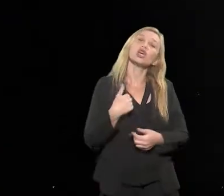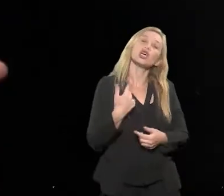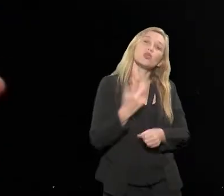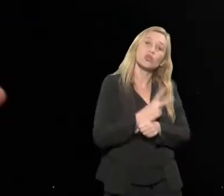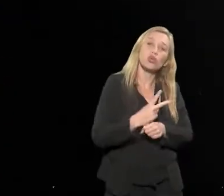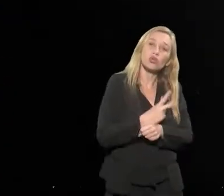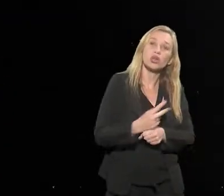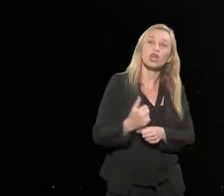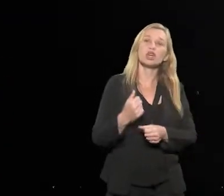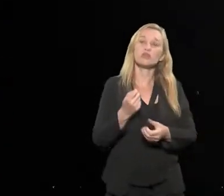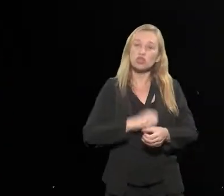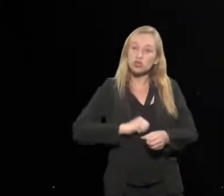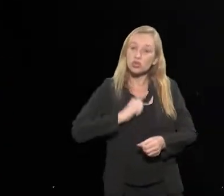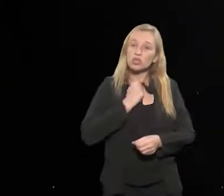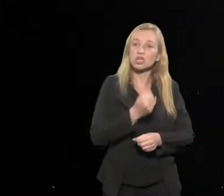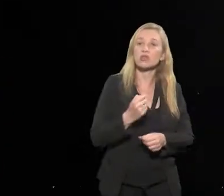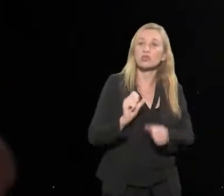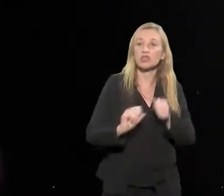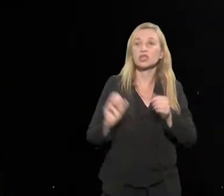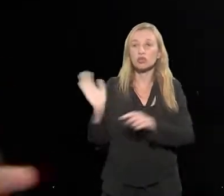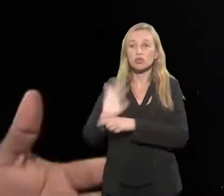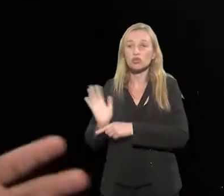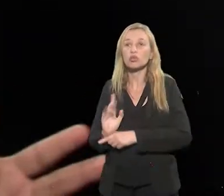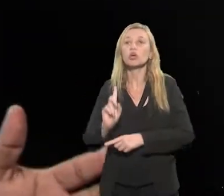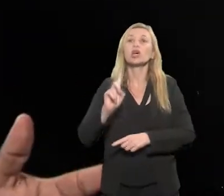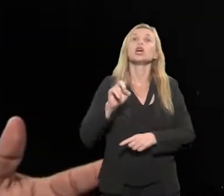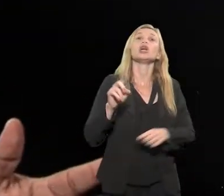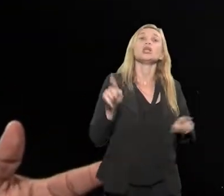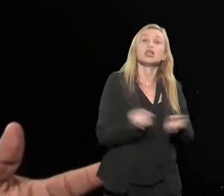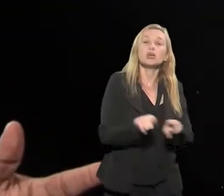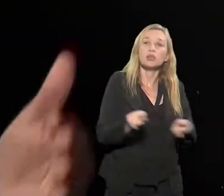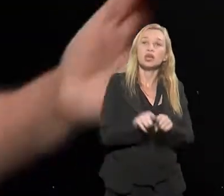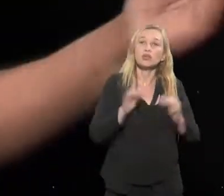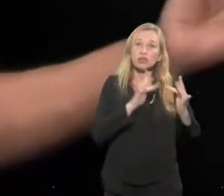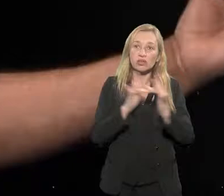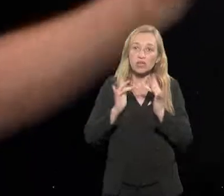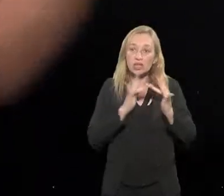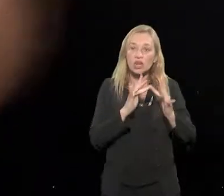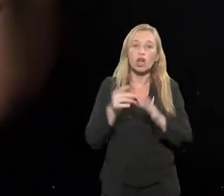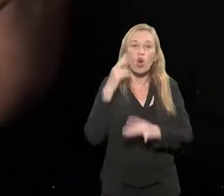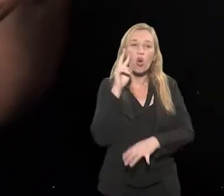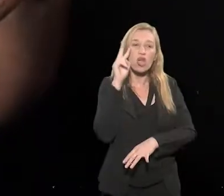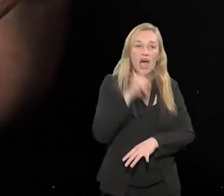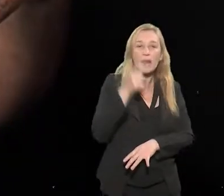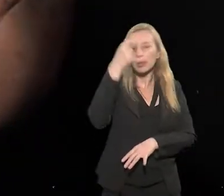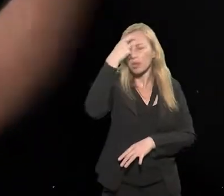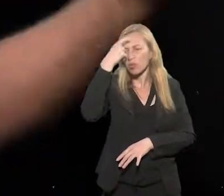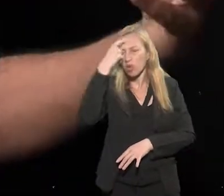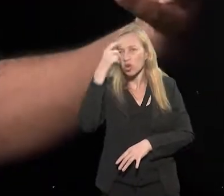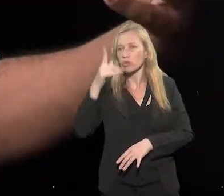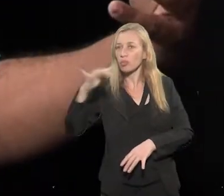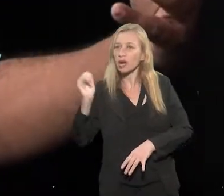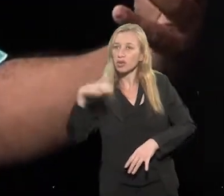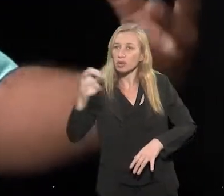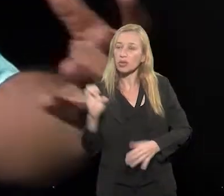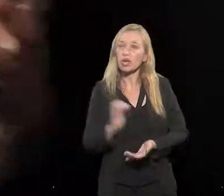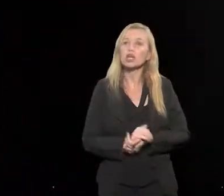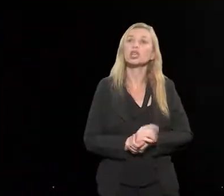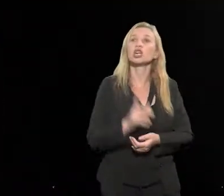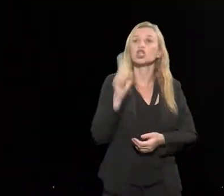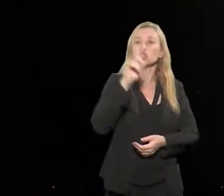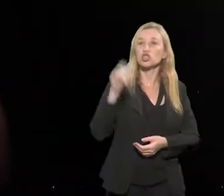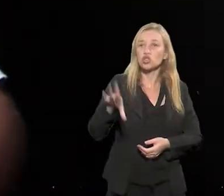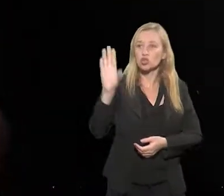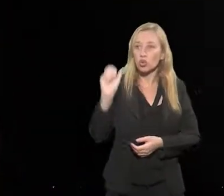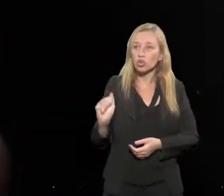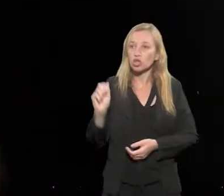esse filme que era muito, muito afetivo. E ainda no campo da afetividade, olhar para aquela memória do meu pai e da minha mãe, de